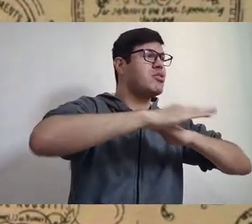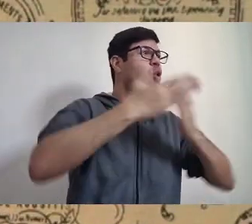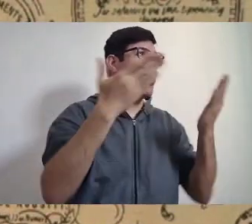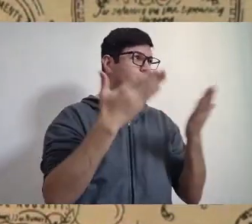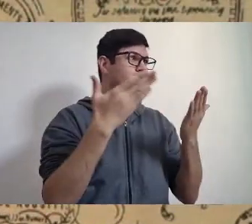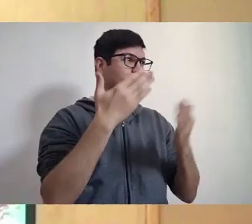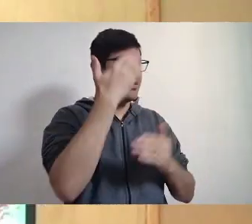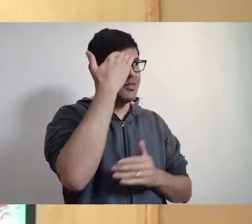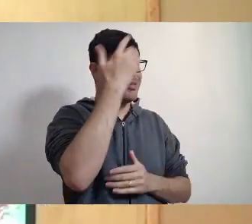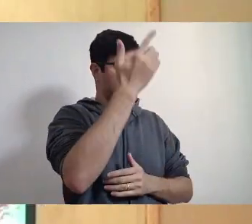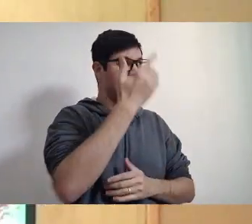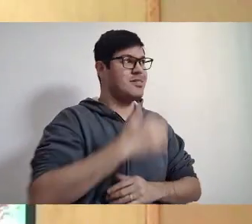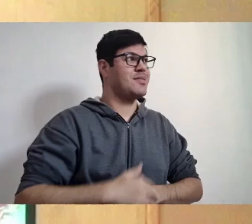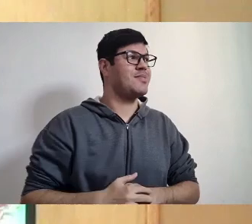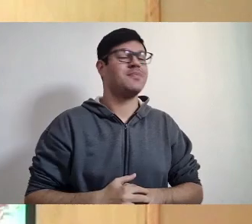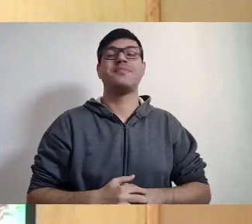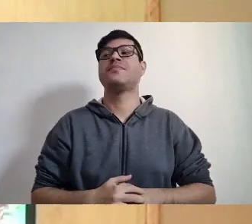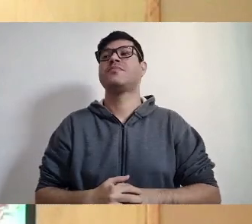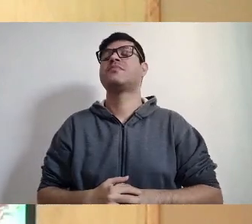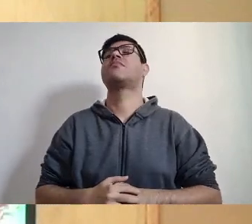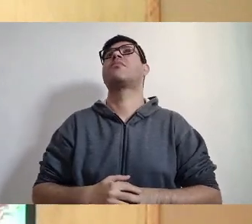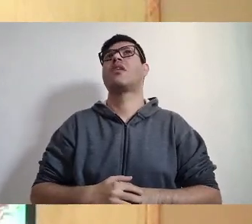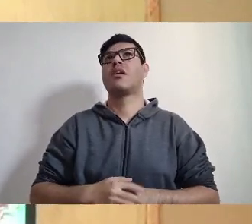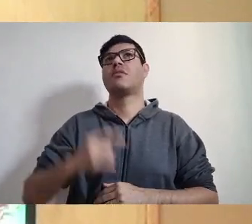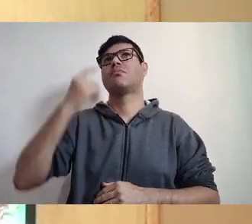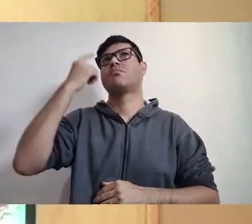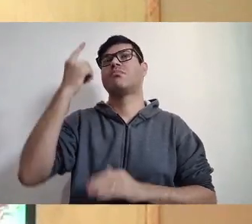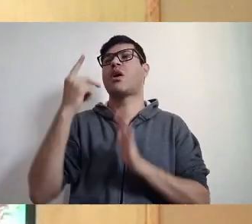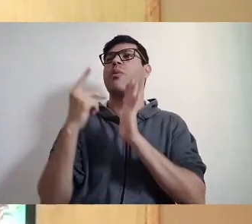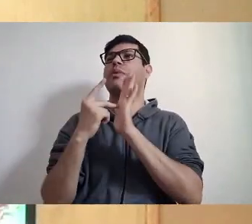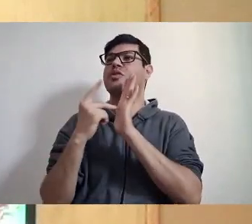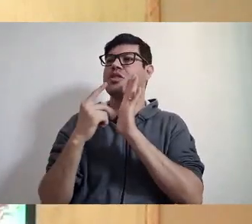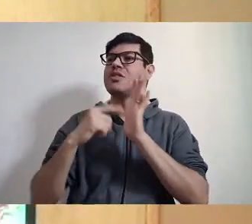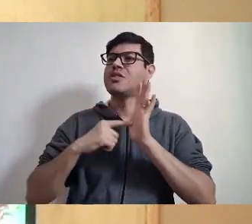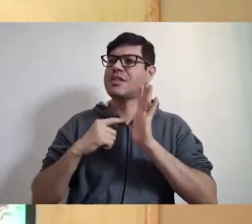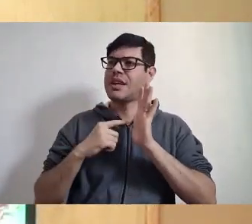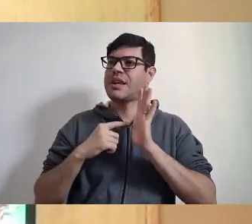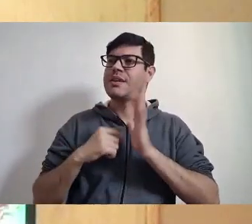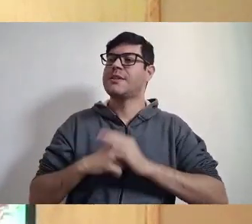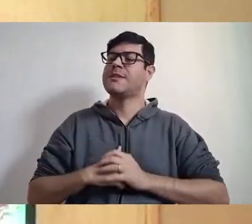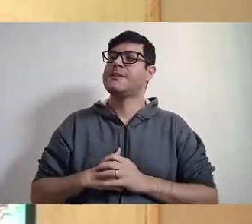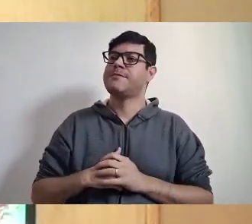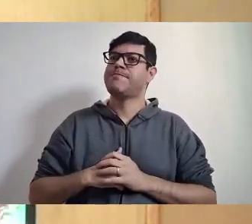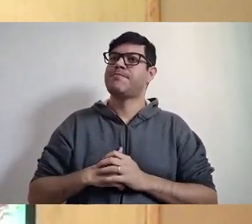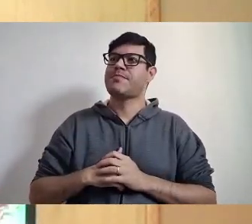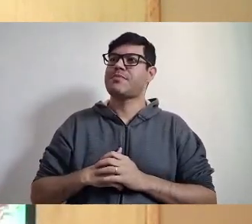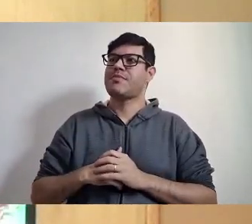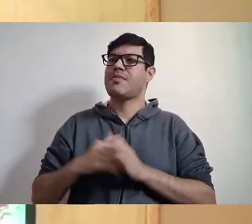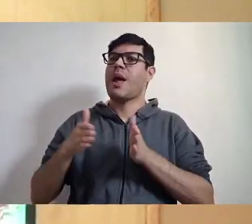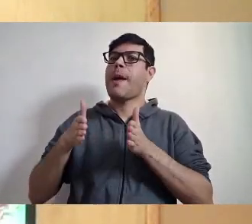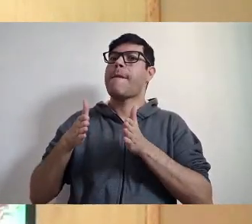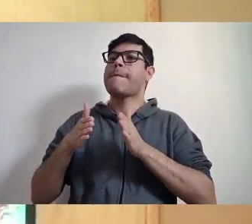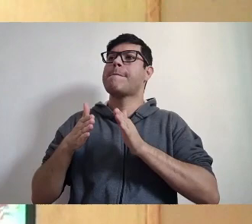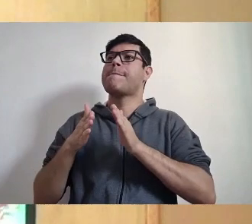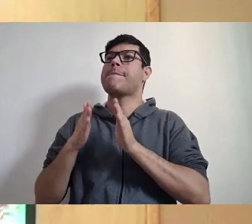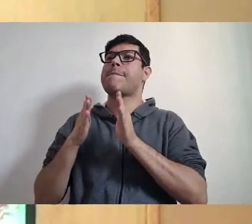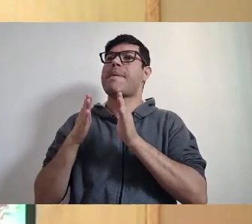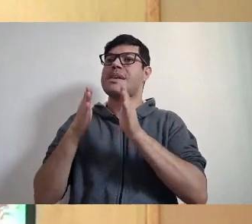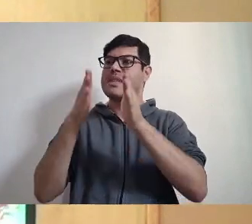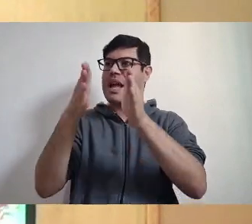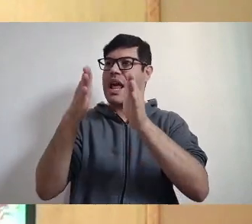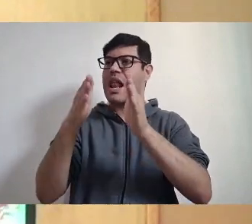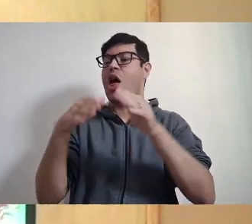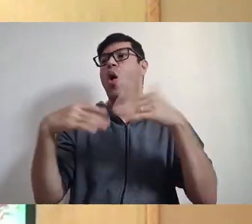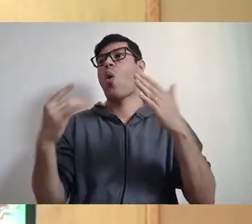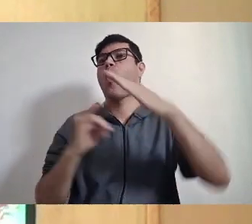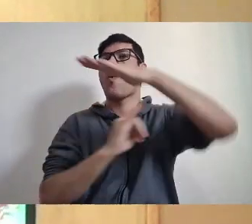Entendi. Havia um projeto falado até num túnel, não, uma passarela. De um prédio para o outro. Né?